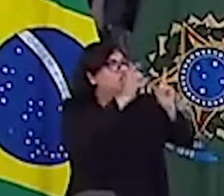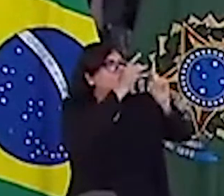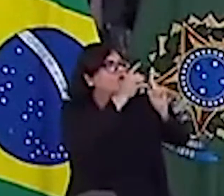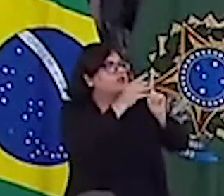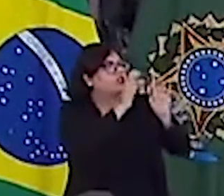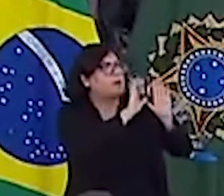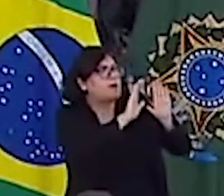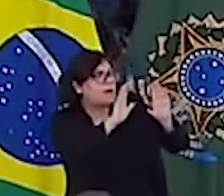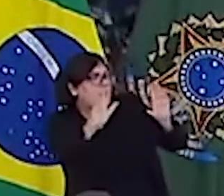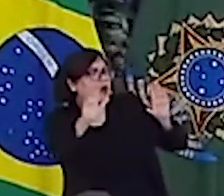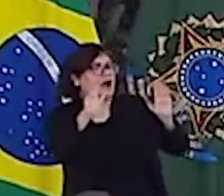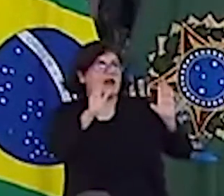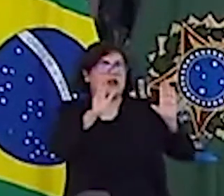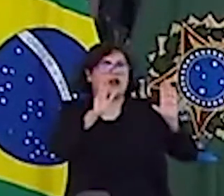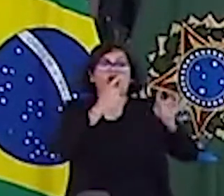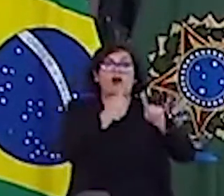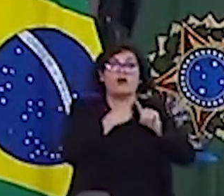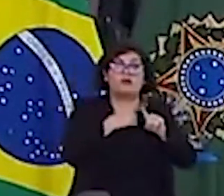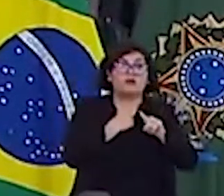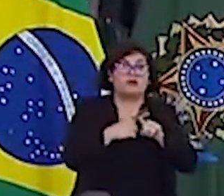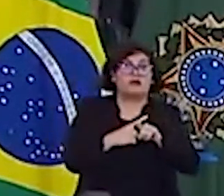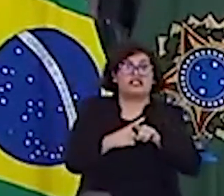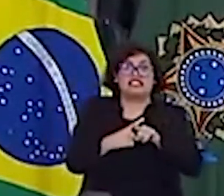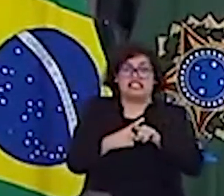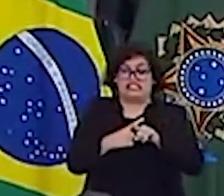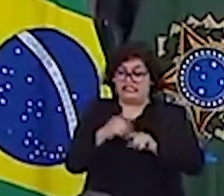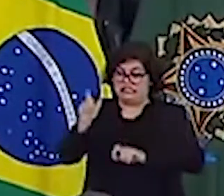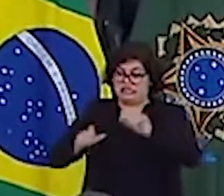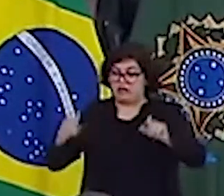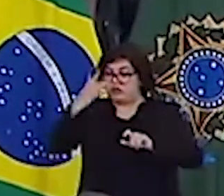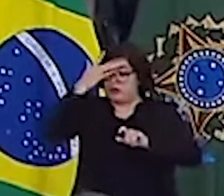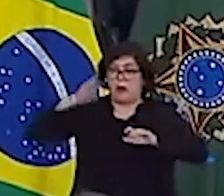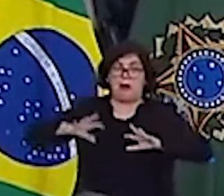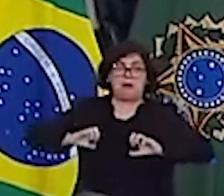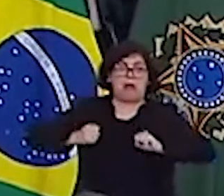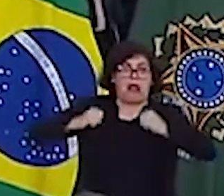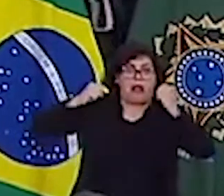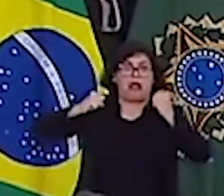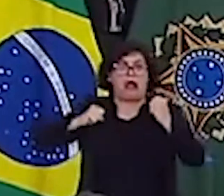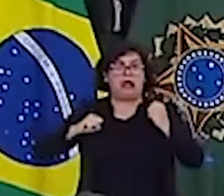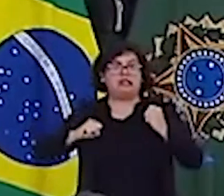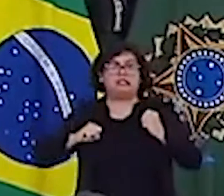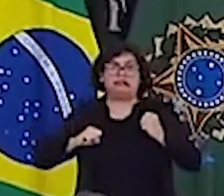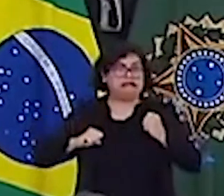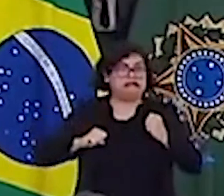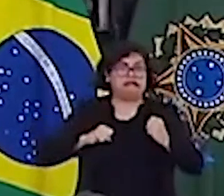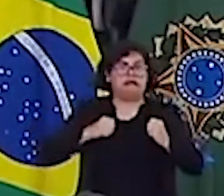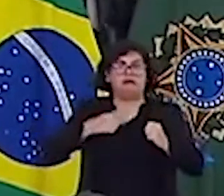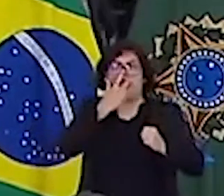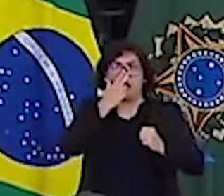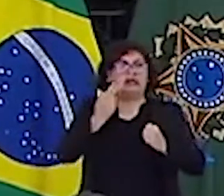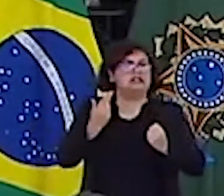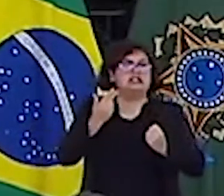quebrado. Porque meia dúzia de bárbaros, meia dúzia de vândalos, meia dúzia de